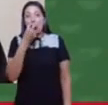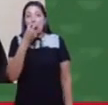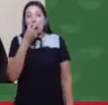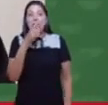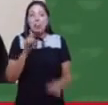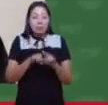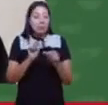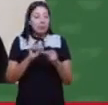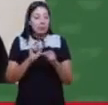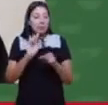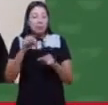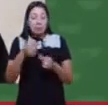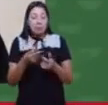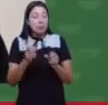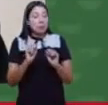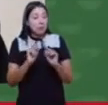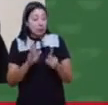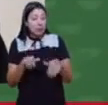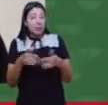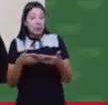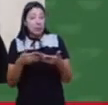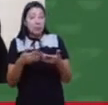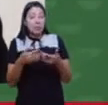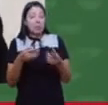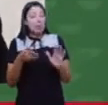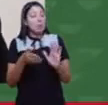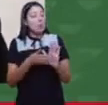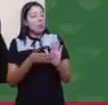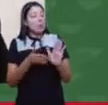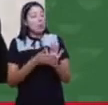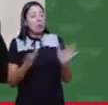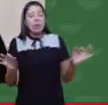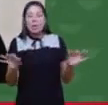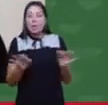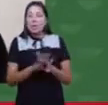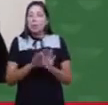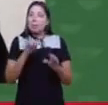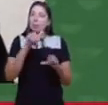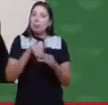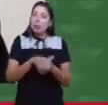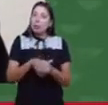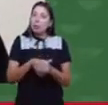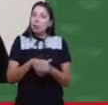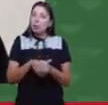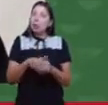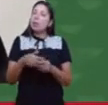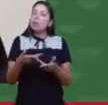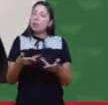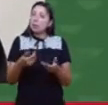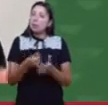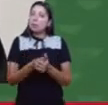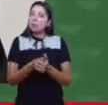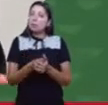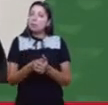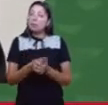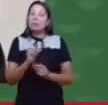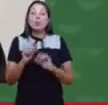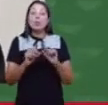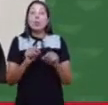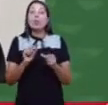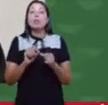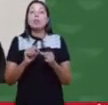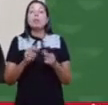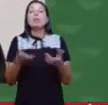veio e disse. Pois bem, quando ele propõe acabar com o voto eletrônico, o que que é que está